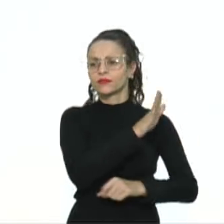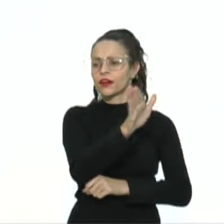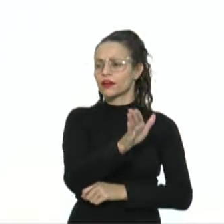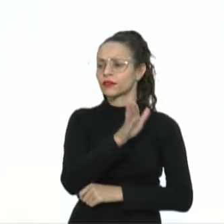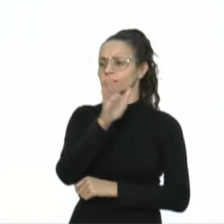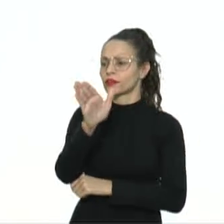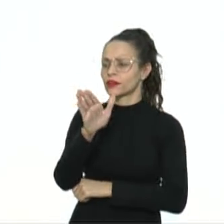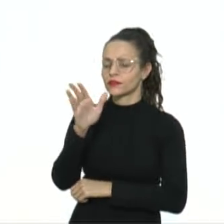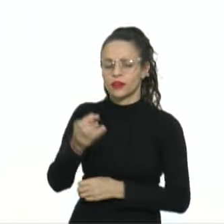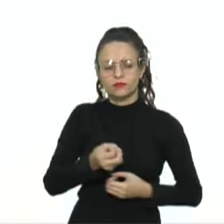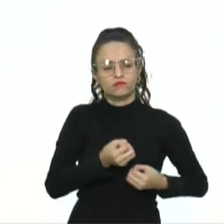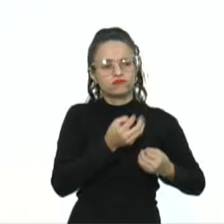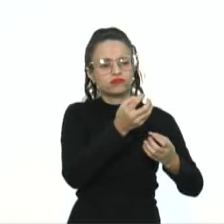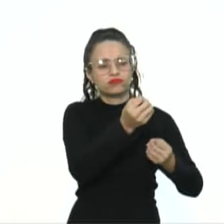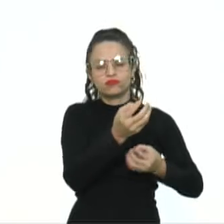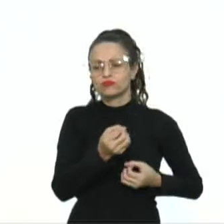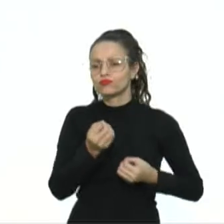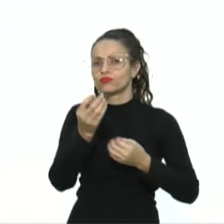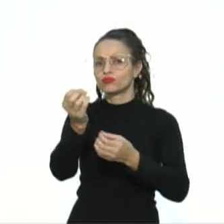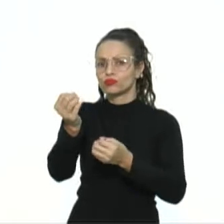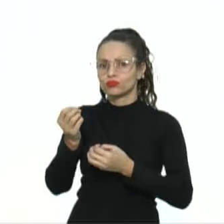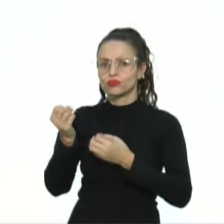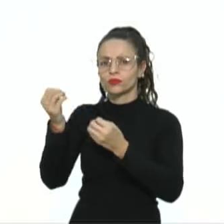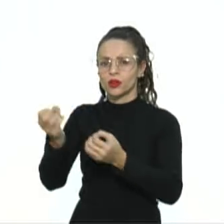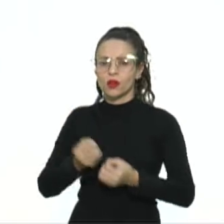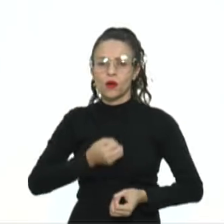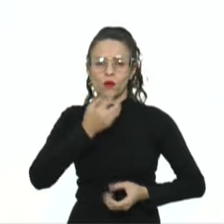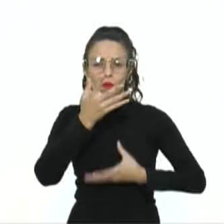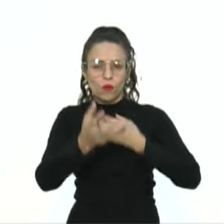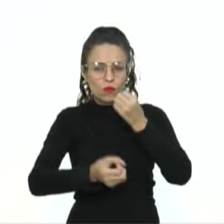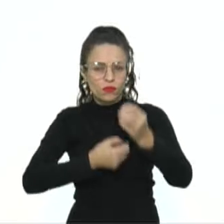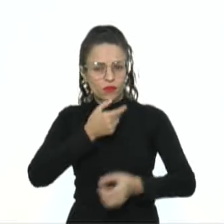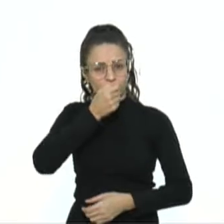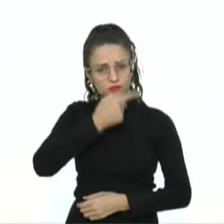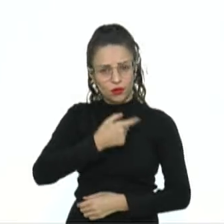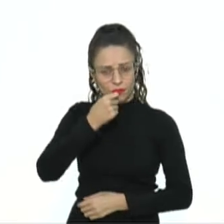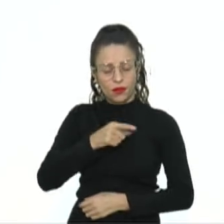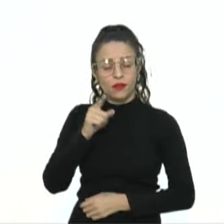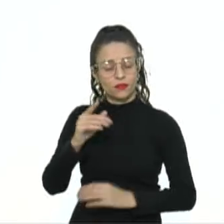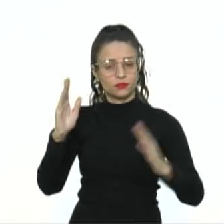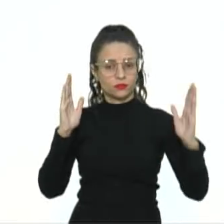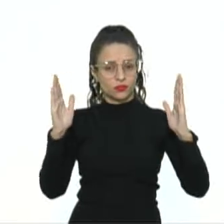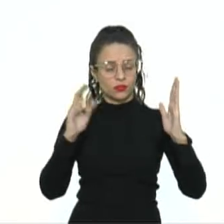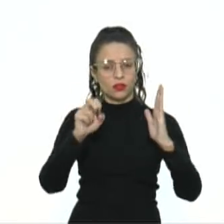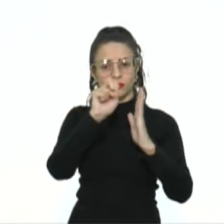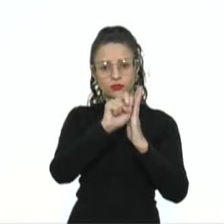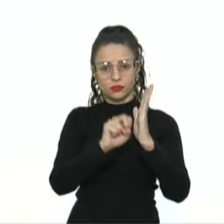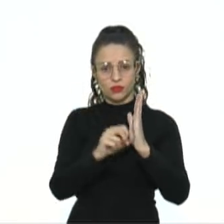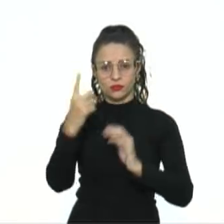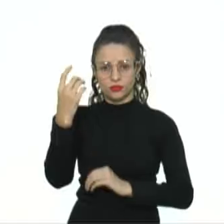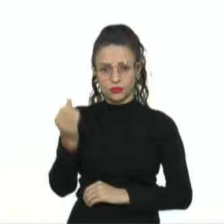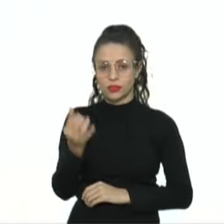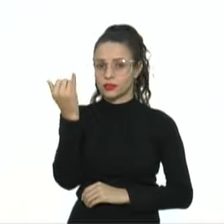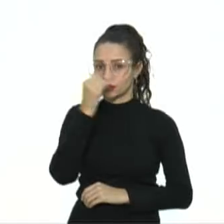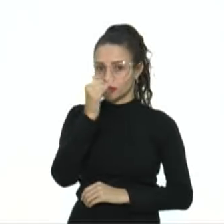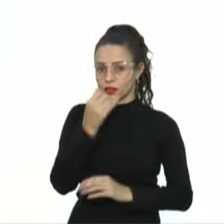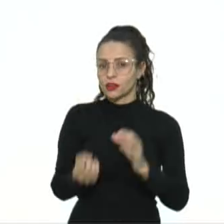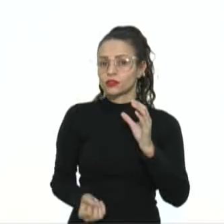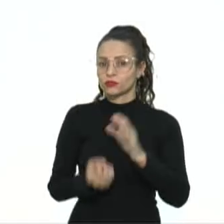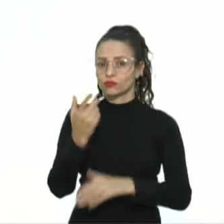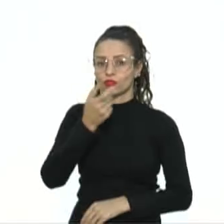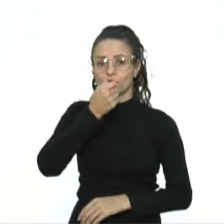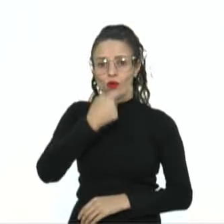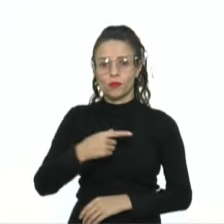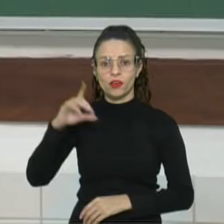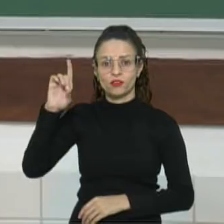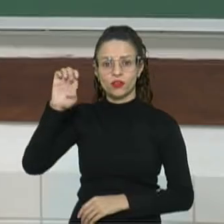contar histórias cômicas. Foi nesse cenário que surgiu, na Itália, no século XVI, a comédia dell'arte. Gente, a